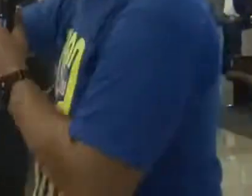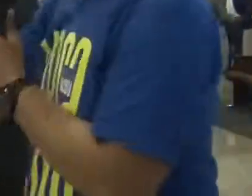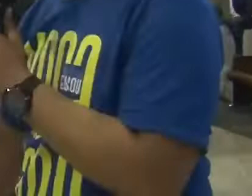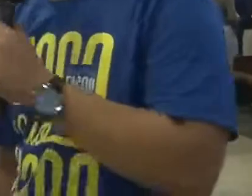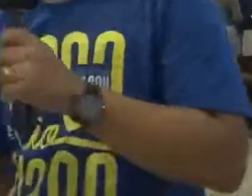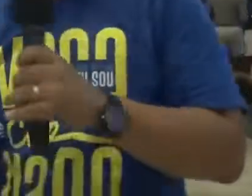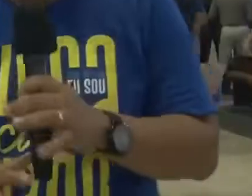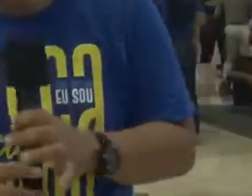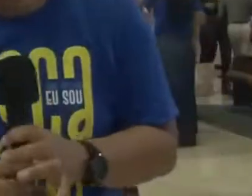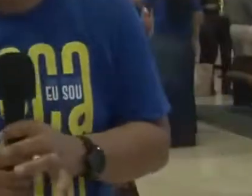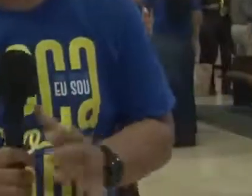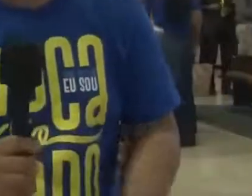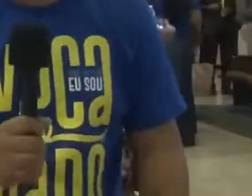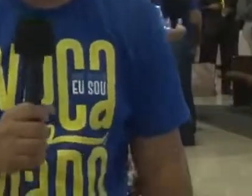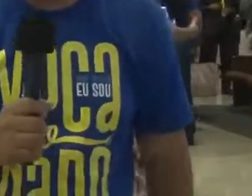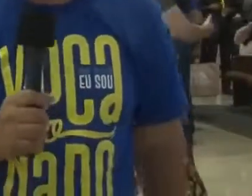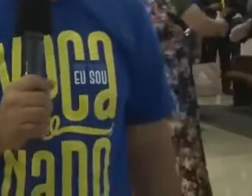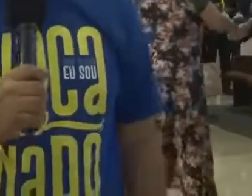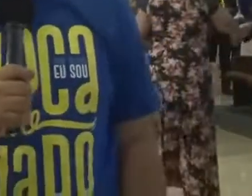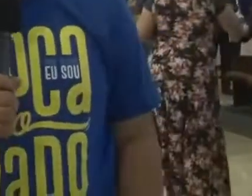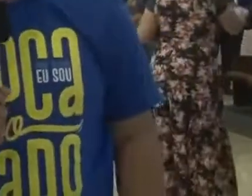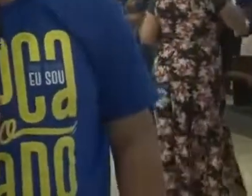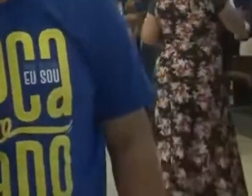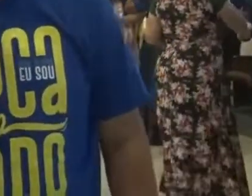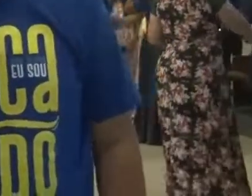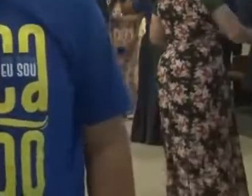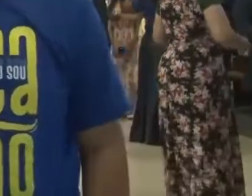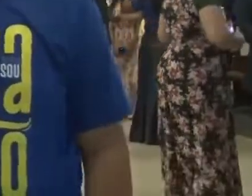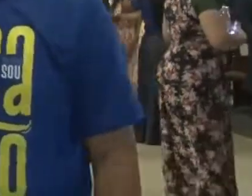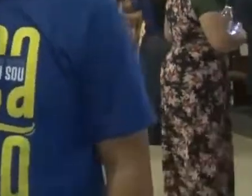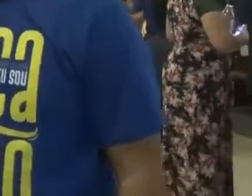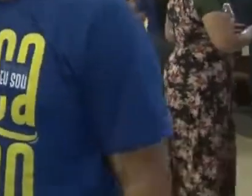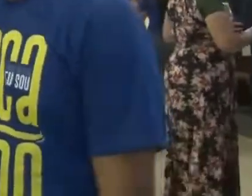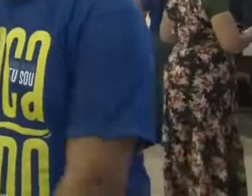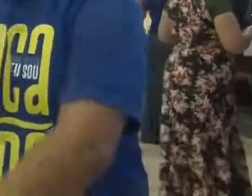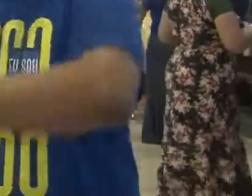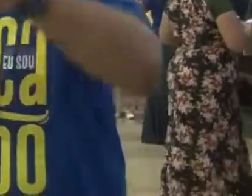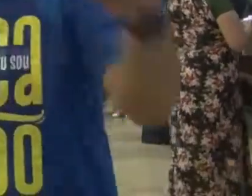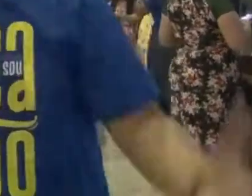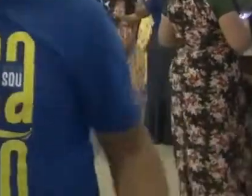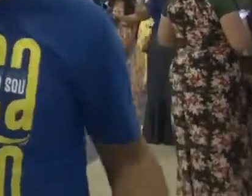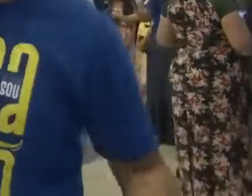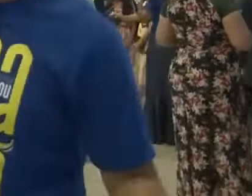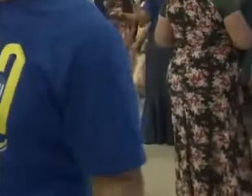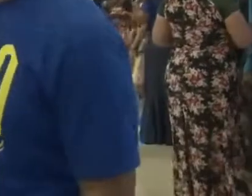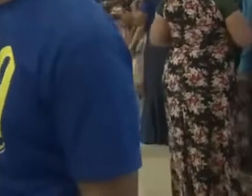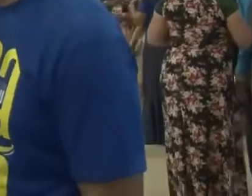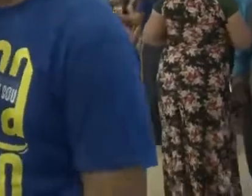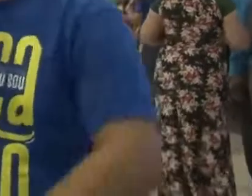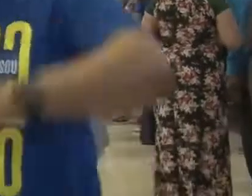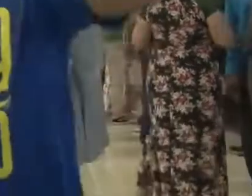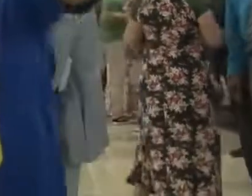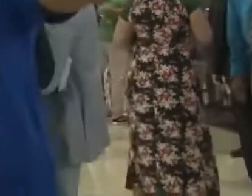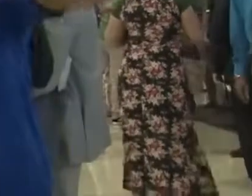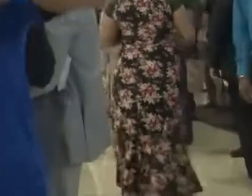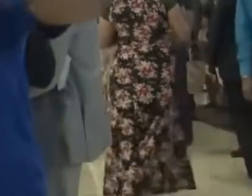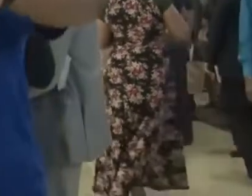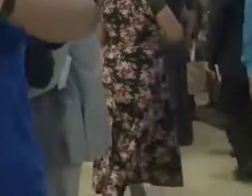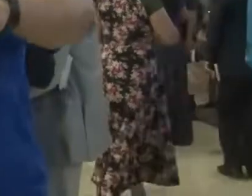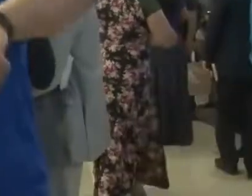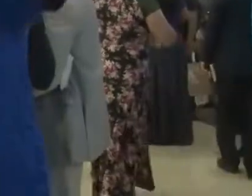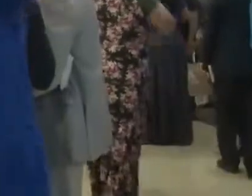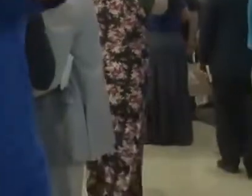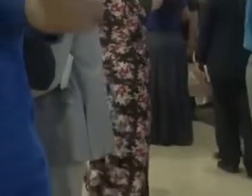sendo renovados. Jovens sendo batizados com o Espírito Santo, Caio. Isso é coisa linda demais. É maravilhoso o que Deus está fazendo. E é